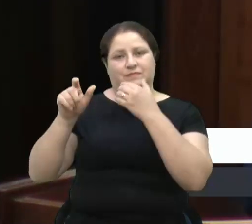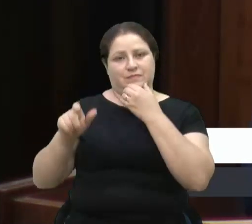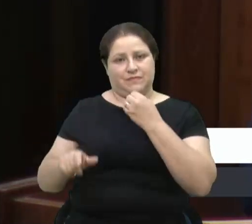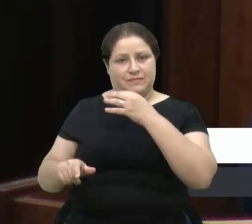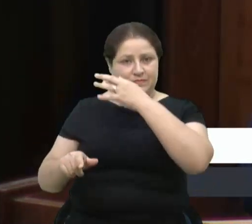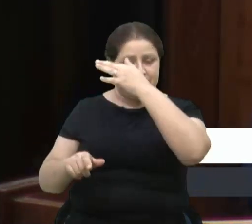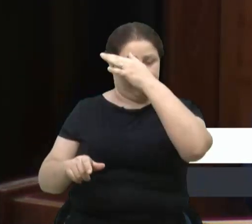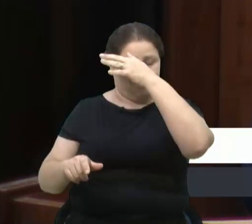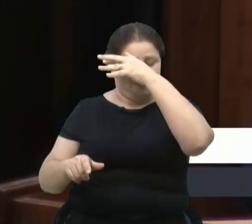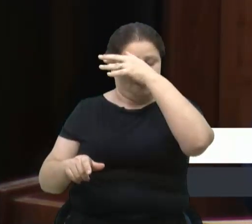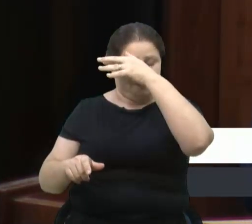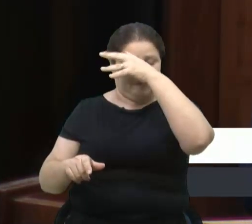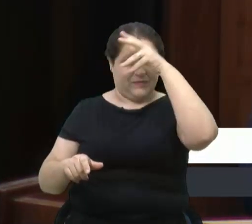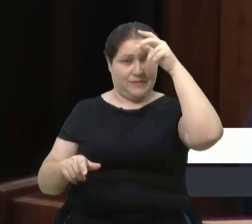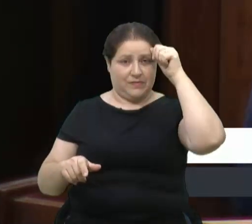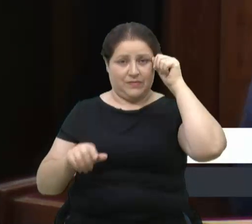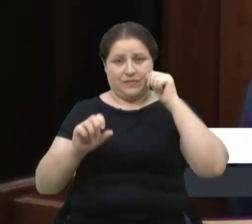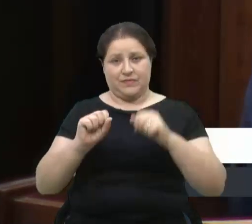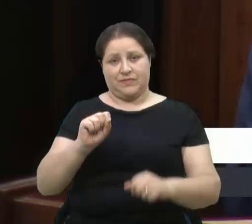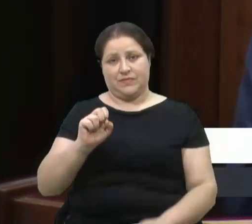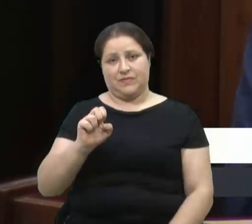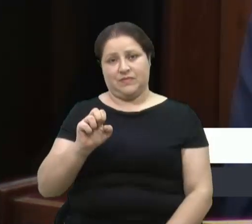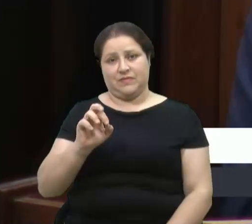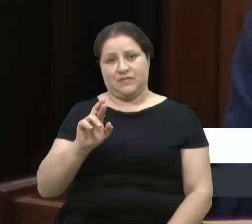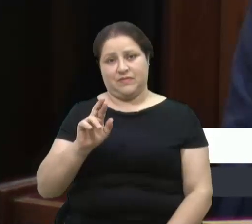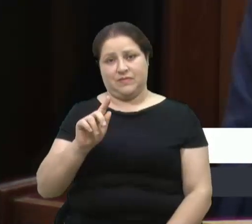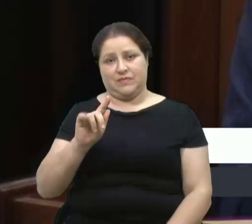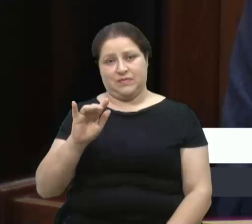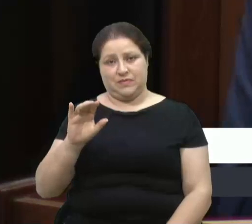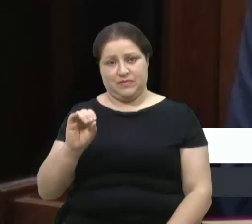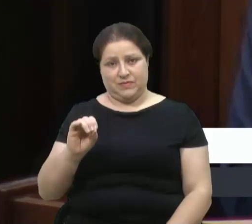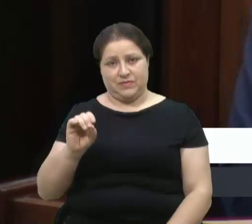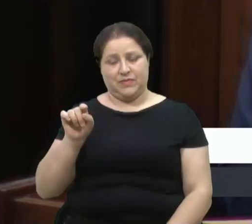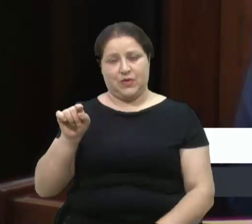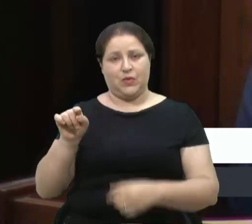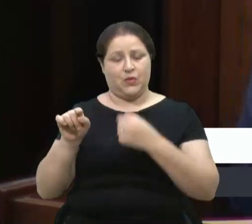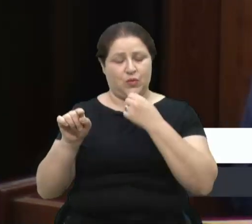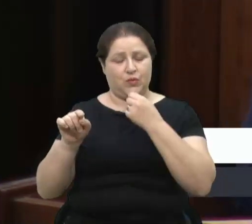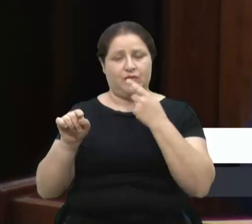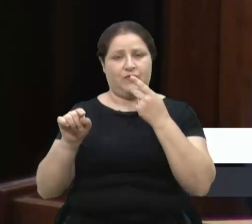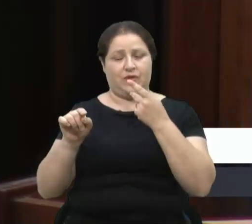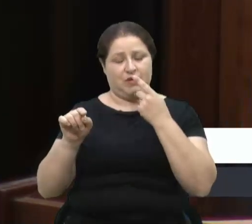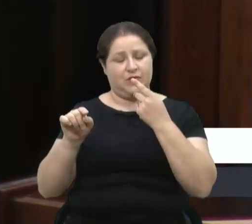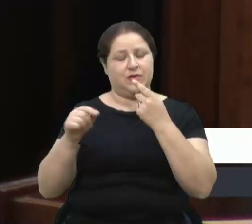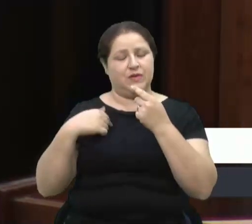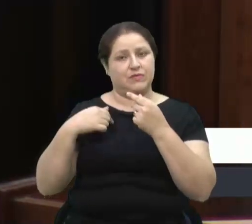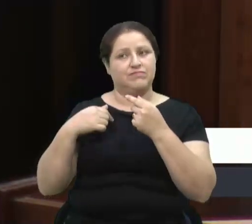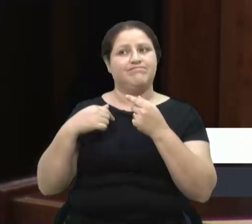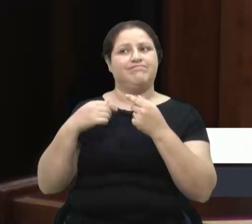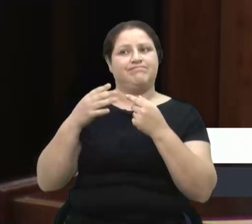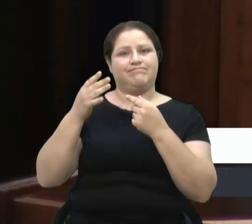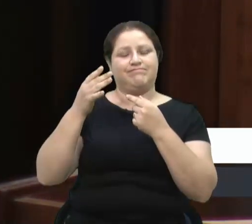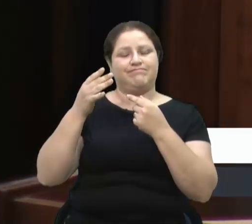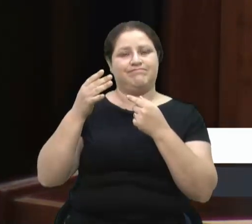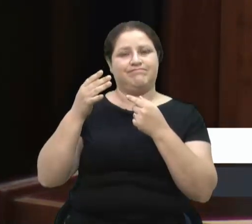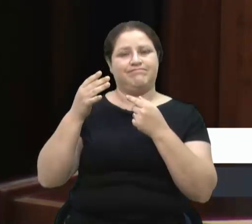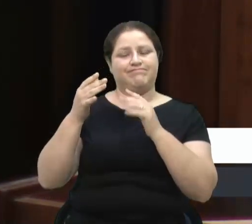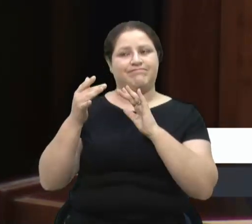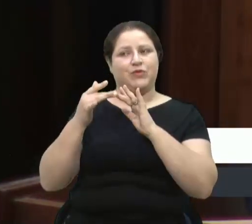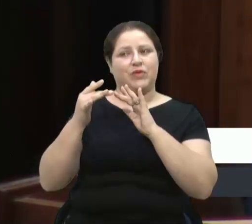homenageu e ficou lá um relato dele muito importante para mim ele disse estive com o prefeito